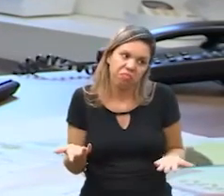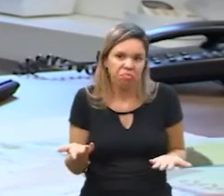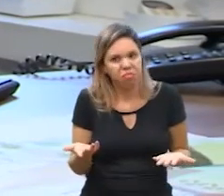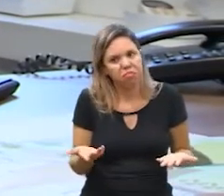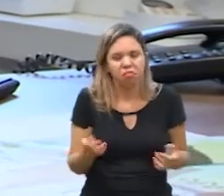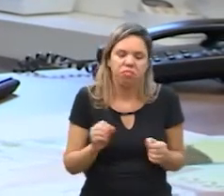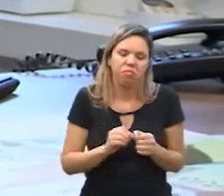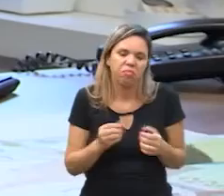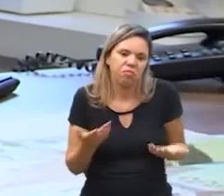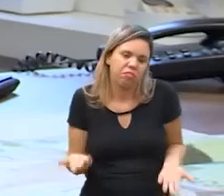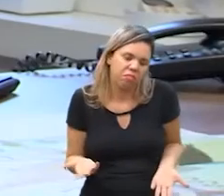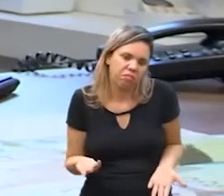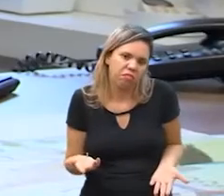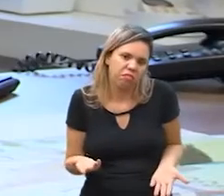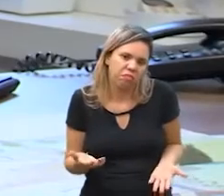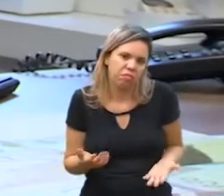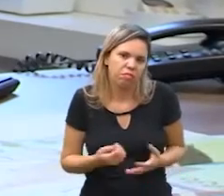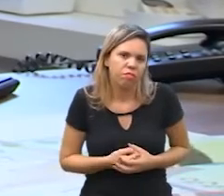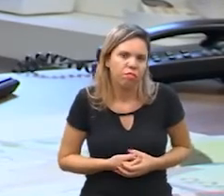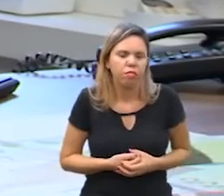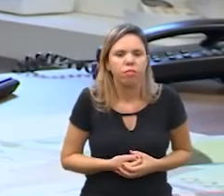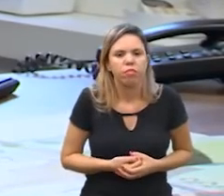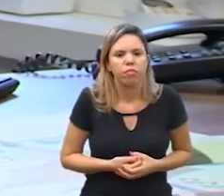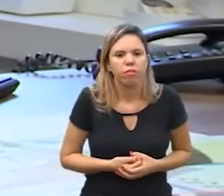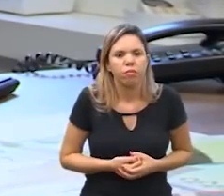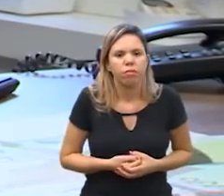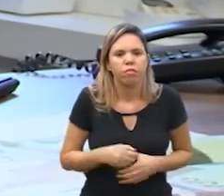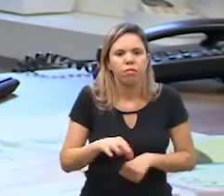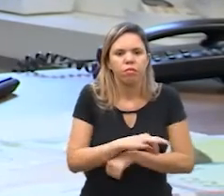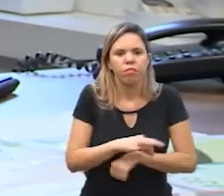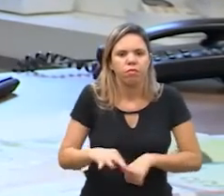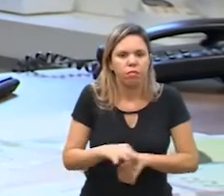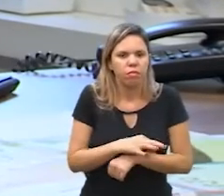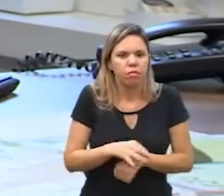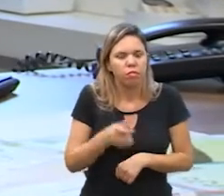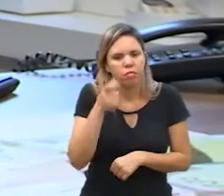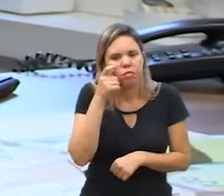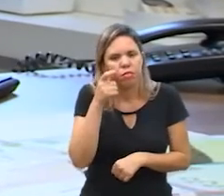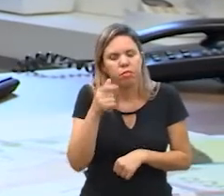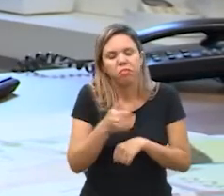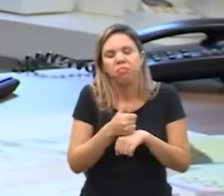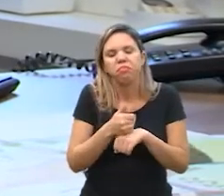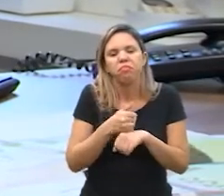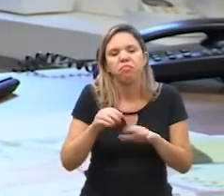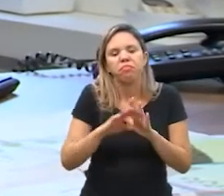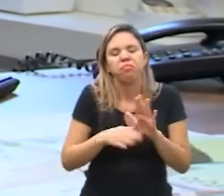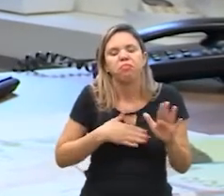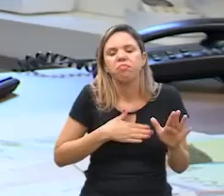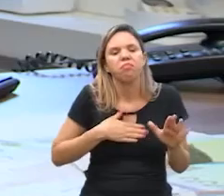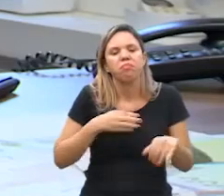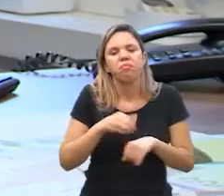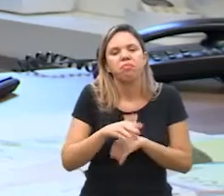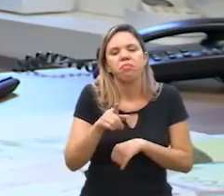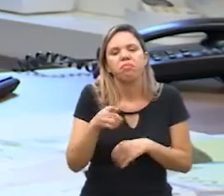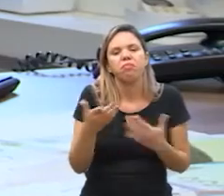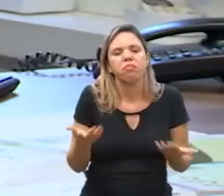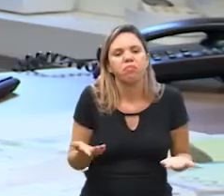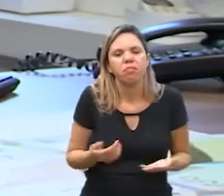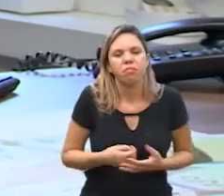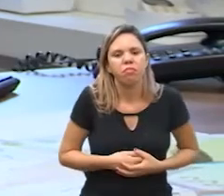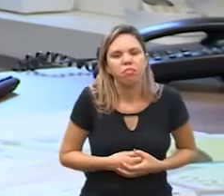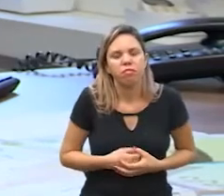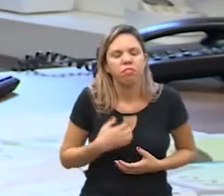que eu vou fazer da vida e tudo mais? A arquitetura, estou assistindo, se liga na profissão, gostei das dicas do